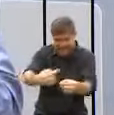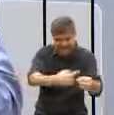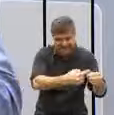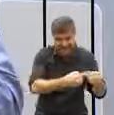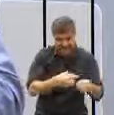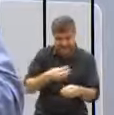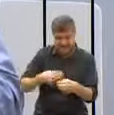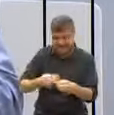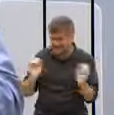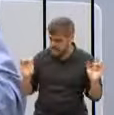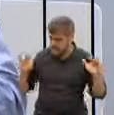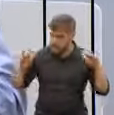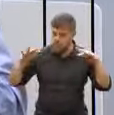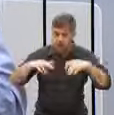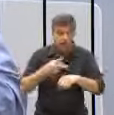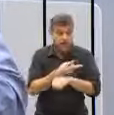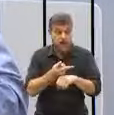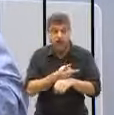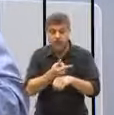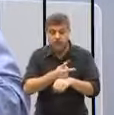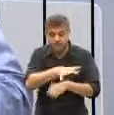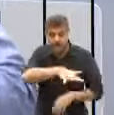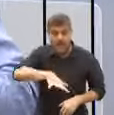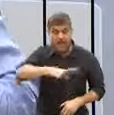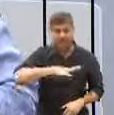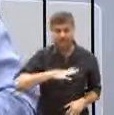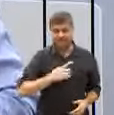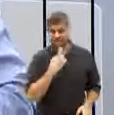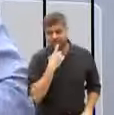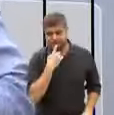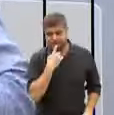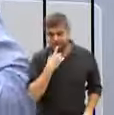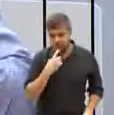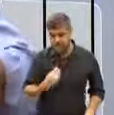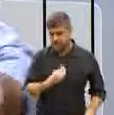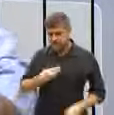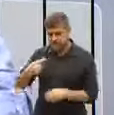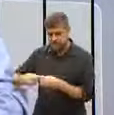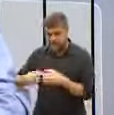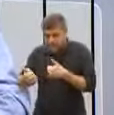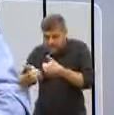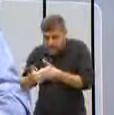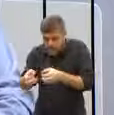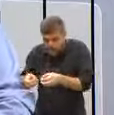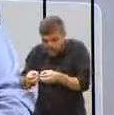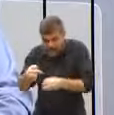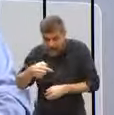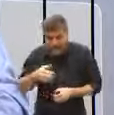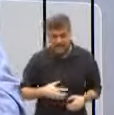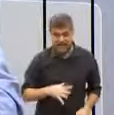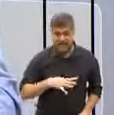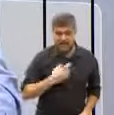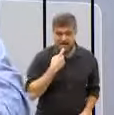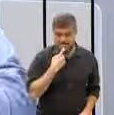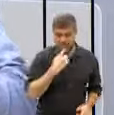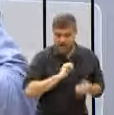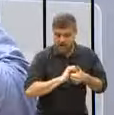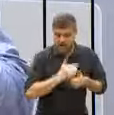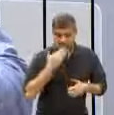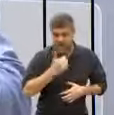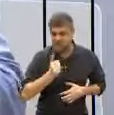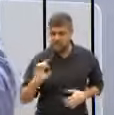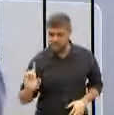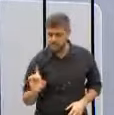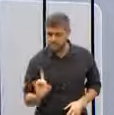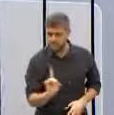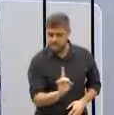E a população procura o melhor serviço de onde está mais perto. Às vezes ele mora na cidade tal, mas isso aqui tem melhor qualidade, eu vou lá e peço vaga aqui. Então,